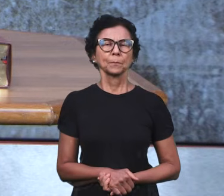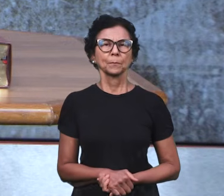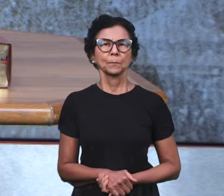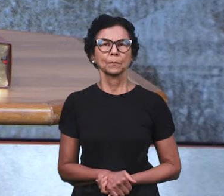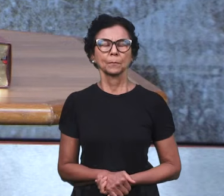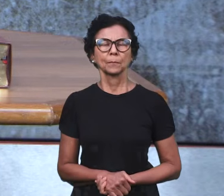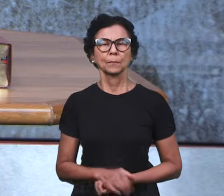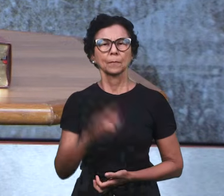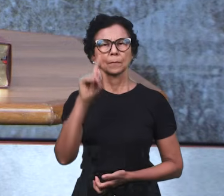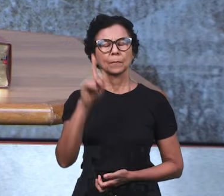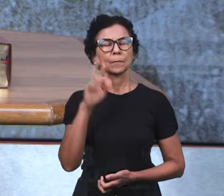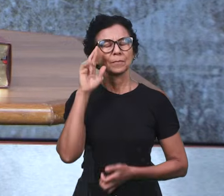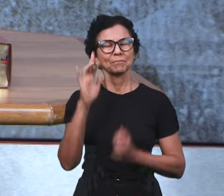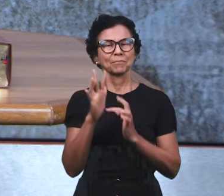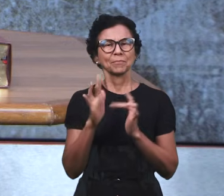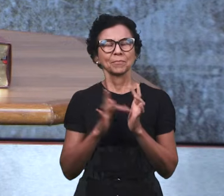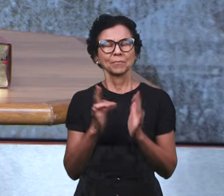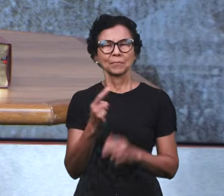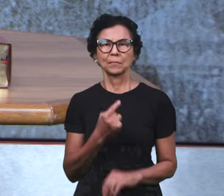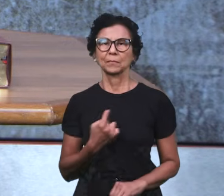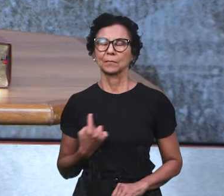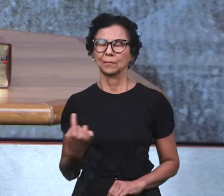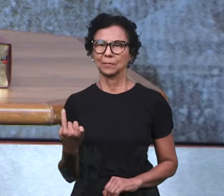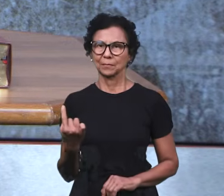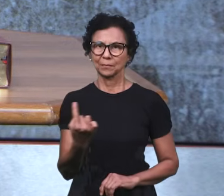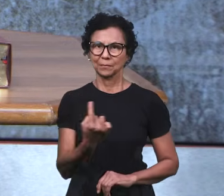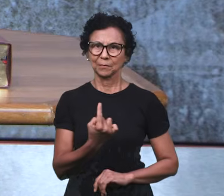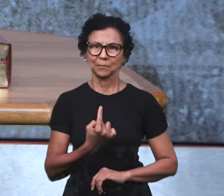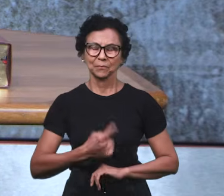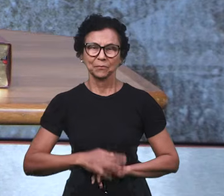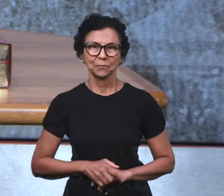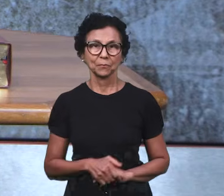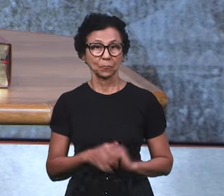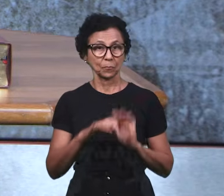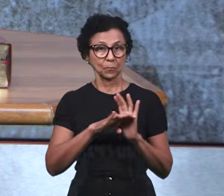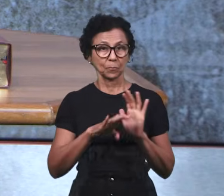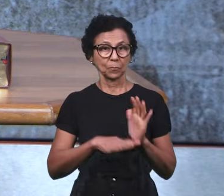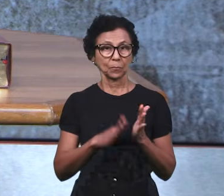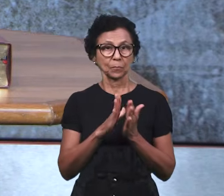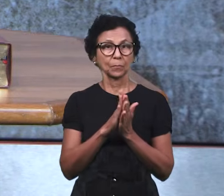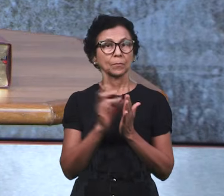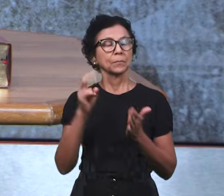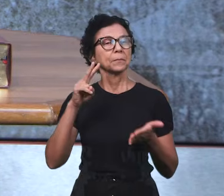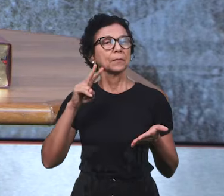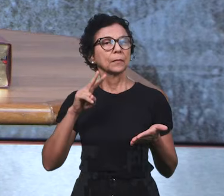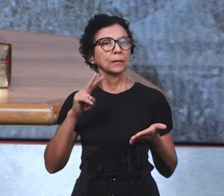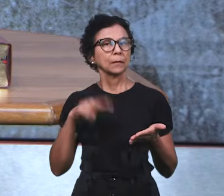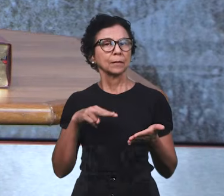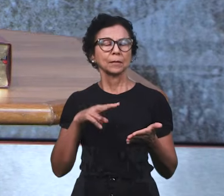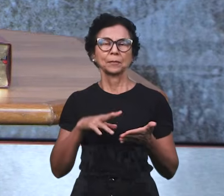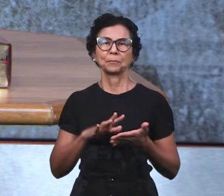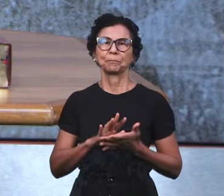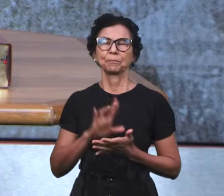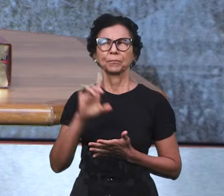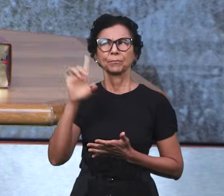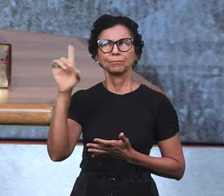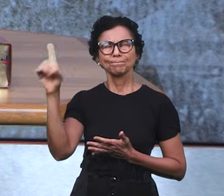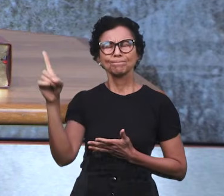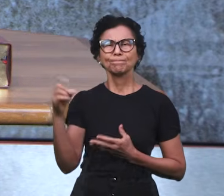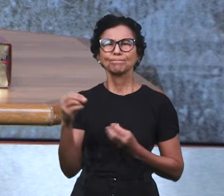paz do Senhor Jesus a todos. Nós estamos no nosso programa Leitura da Bíblia. Esse tempo que o Senhor nos